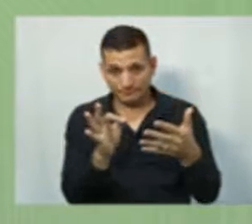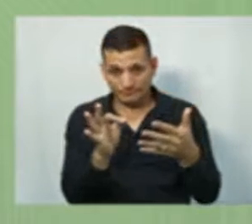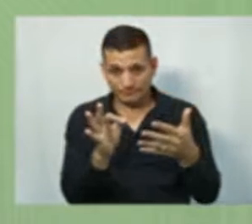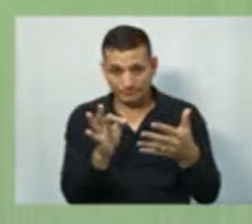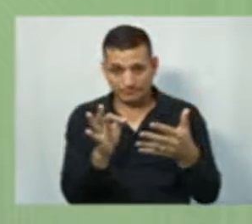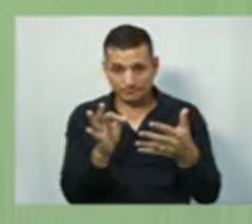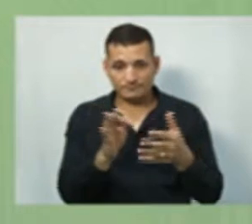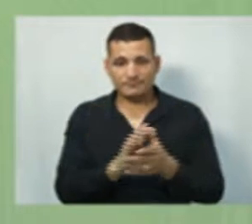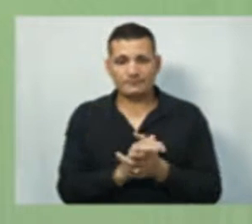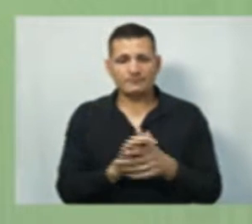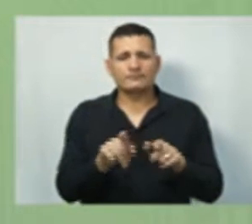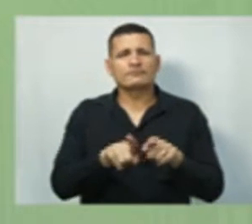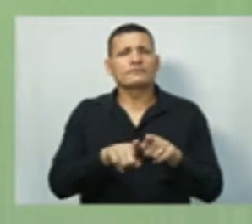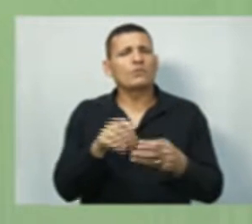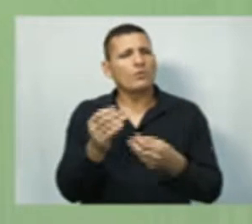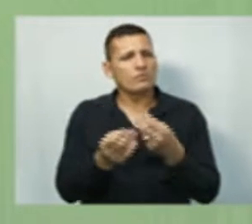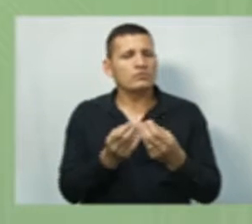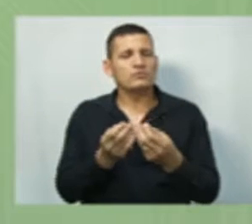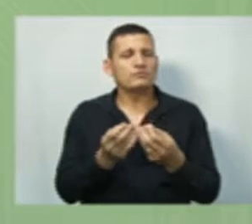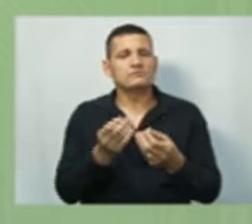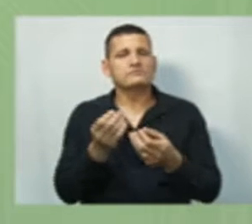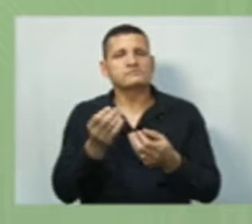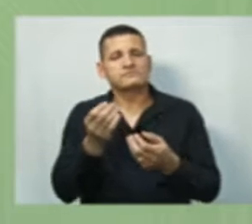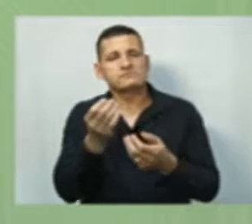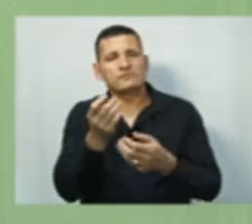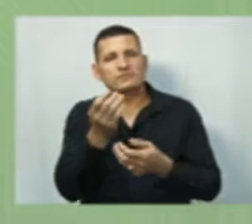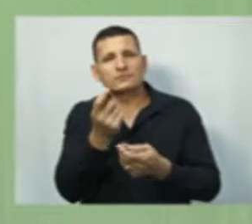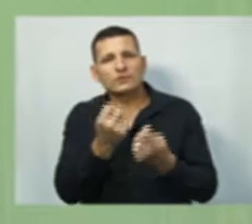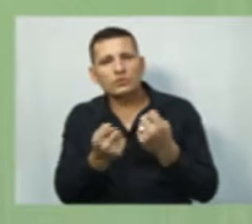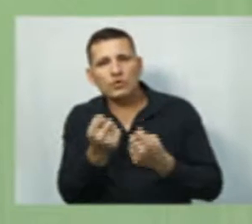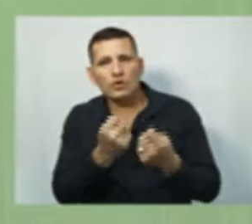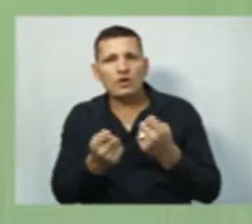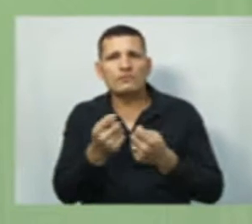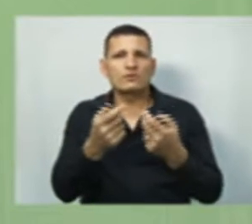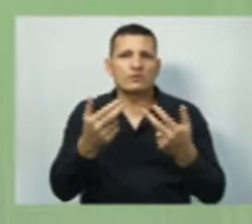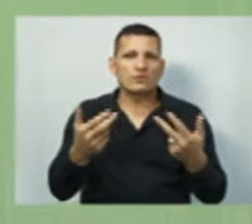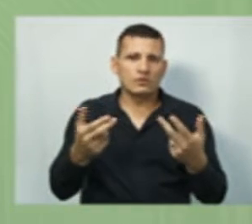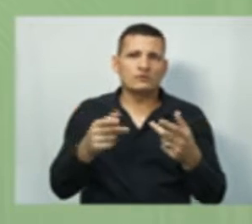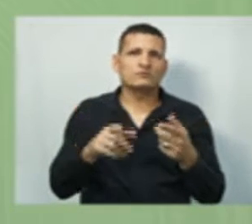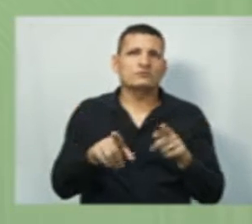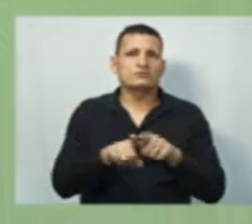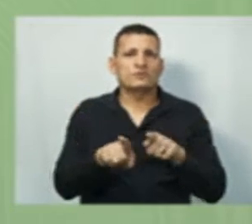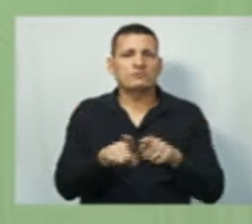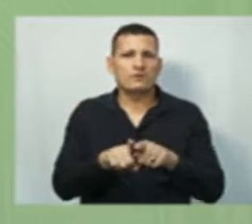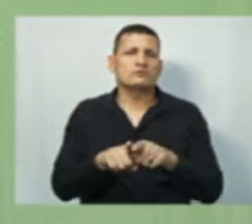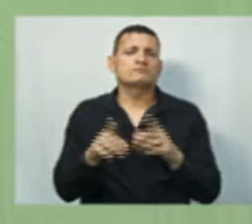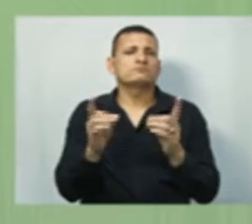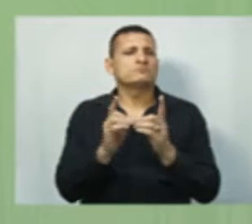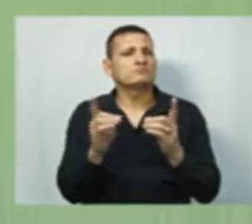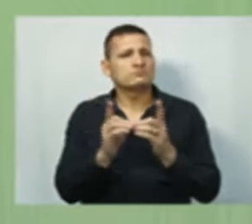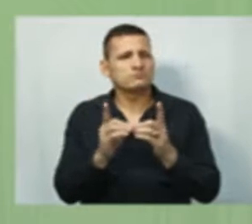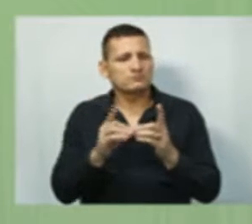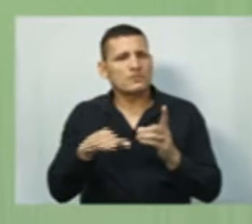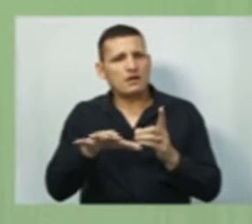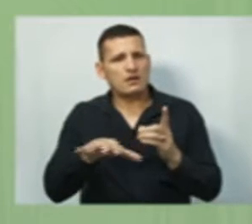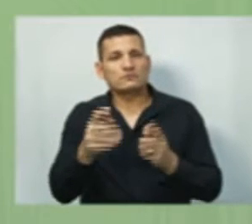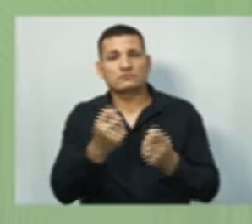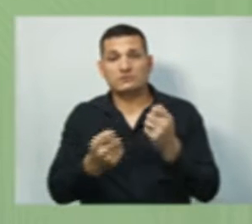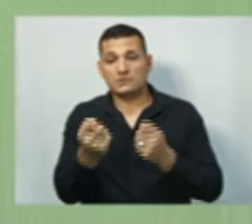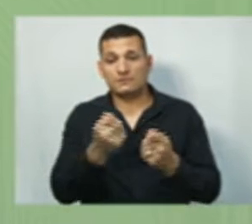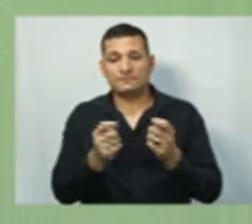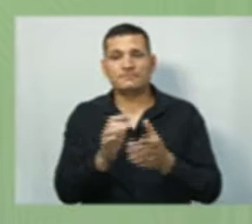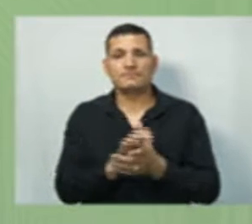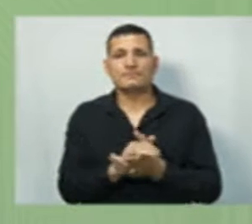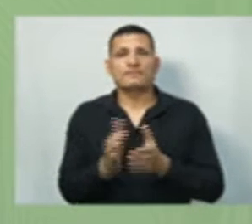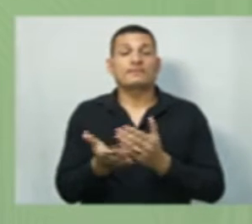atividade econômica, além das divisões didáticas da economia. Começando